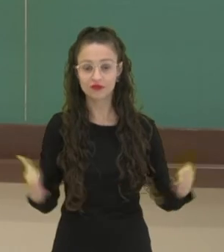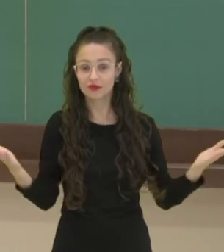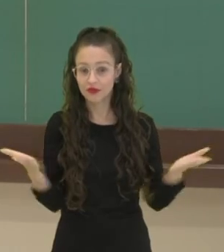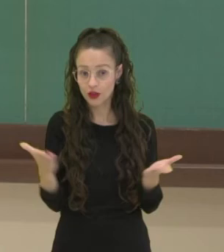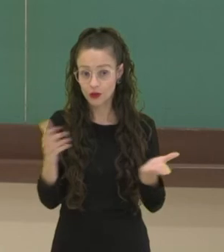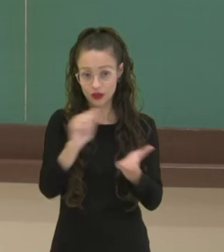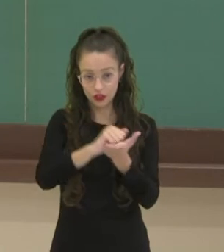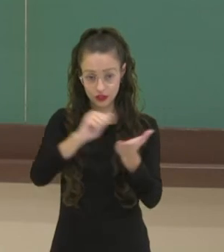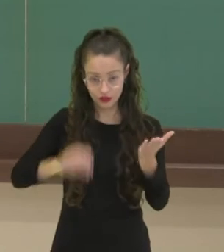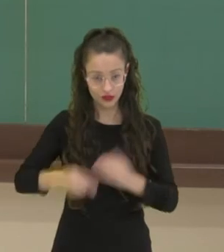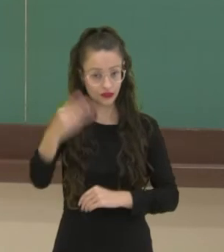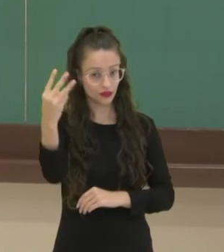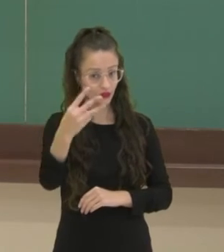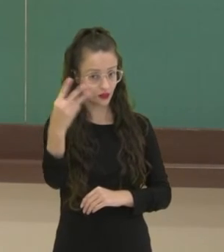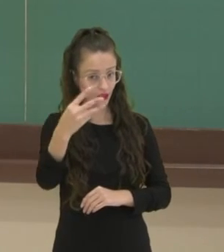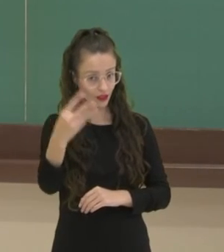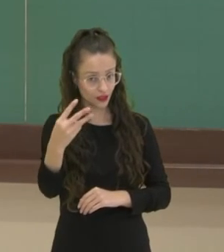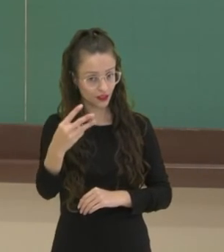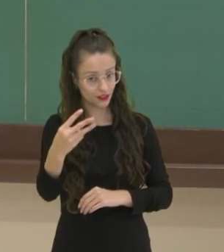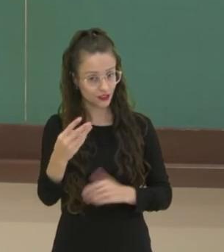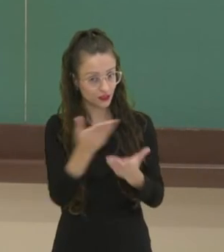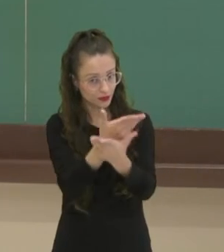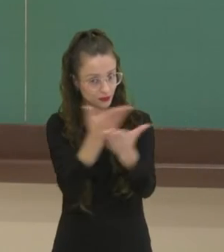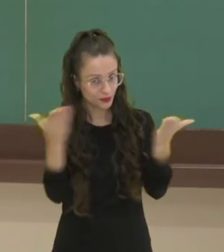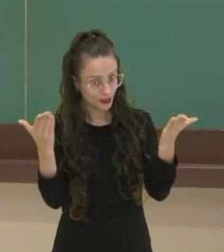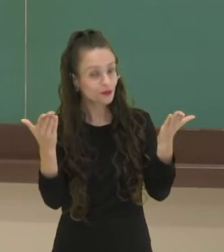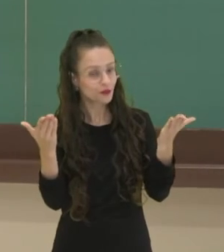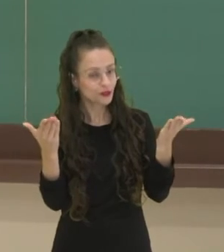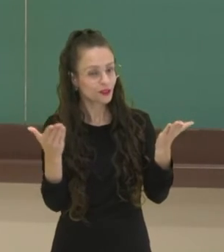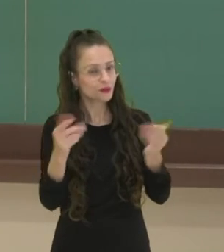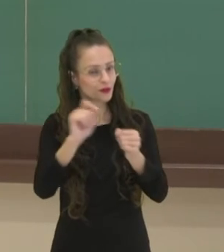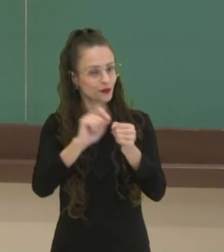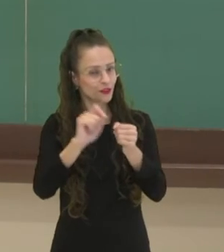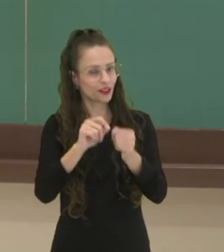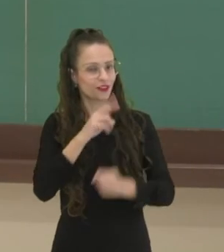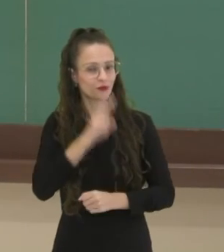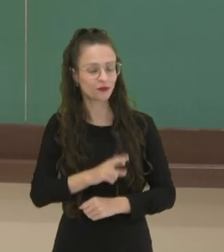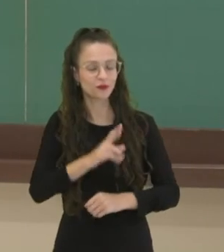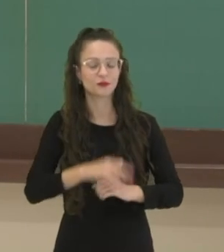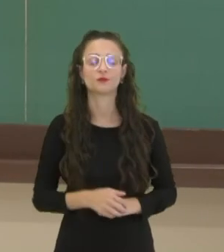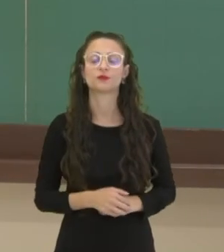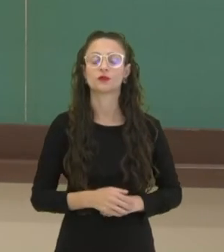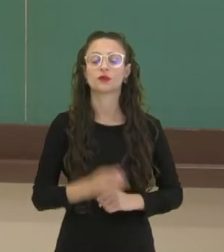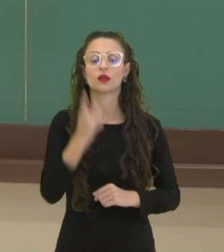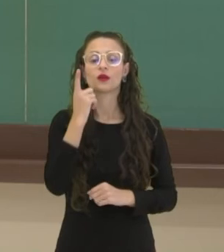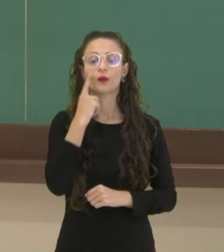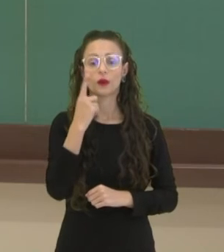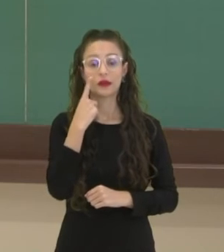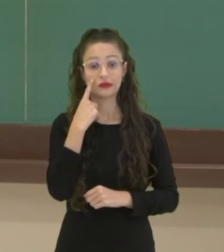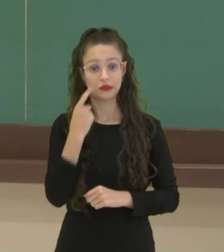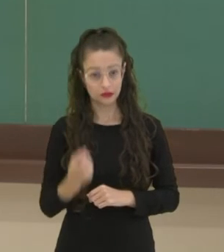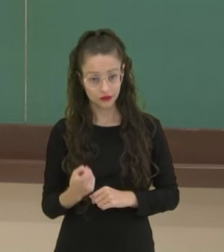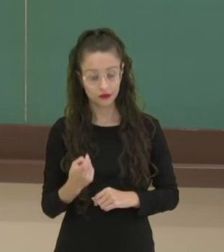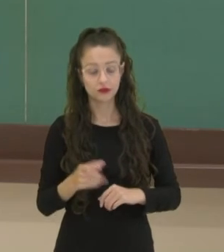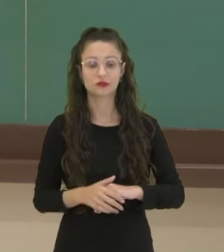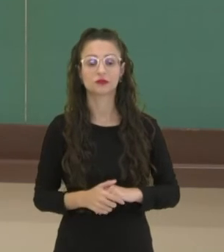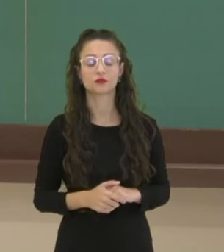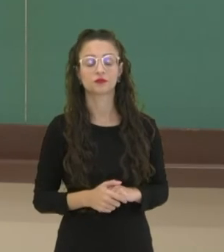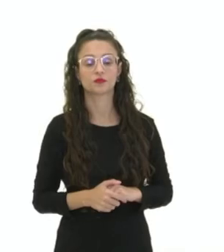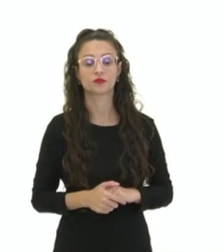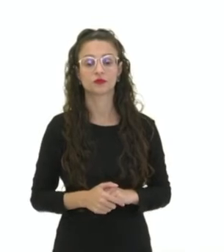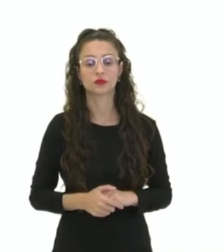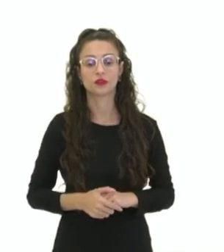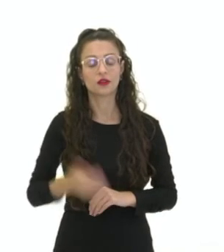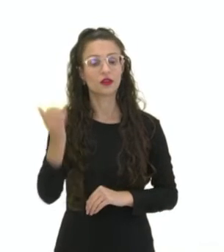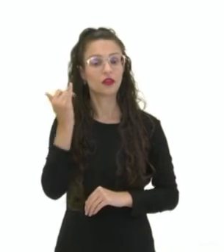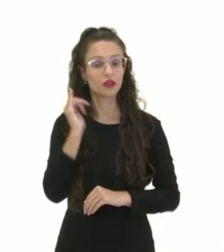Chegamos à atividade 3. Só para os seus olhos? Não, para fazer também. Então, olha que interessante.